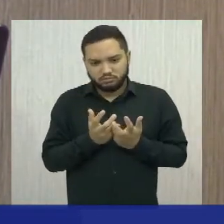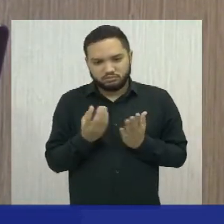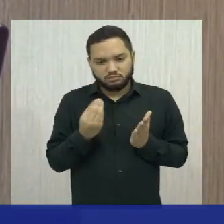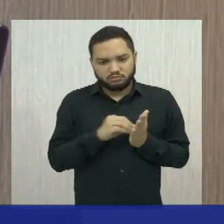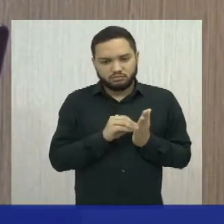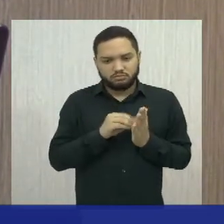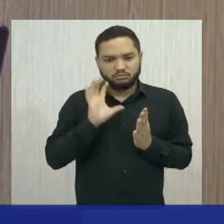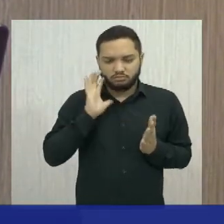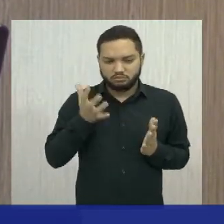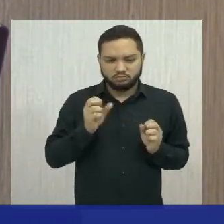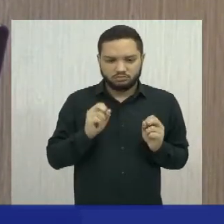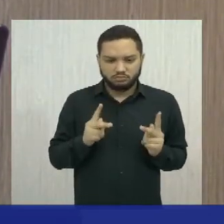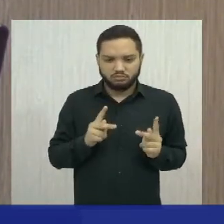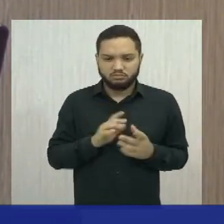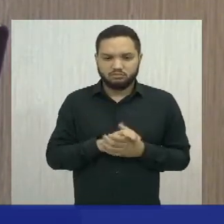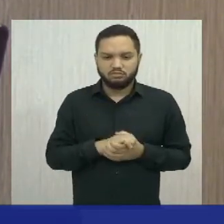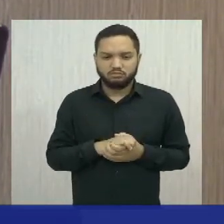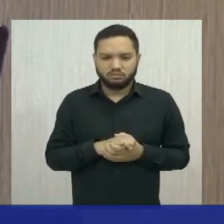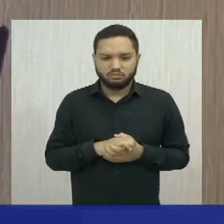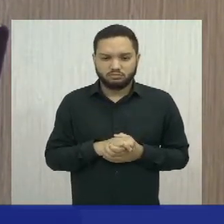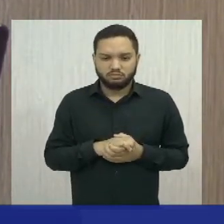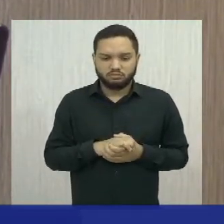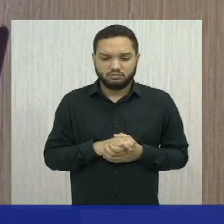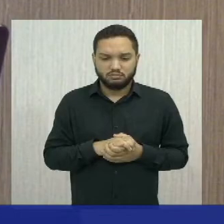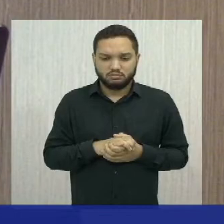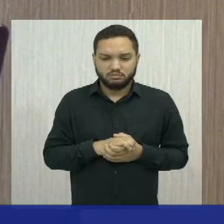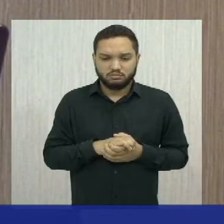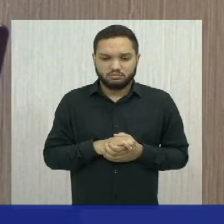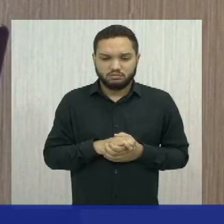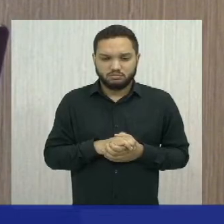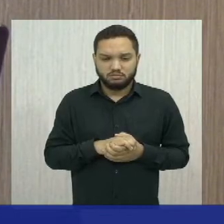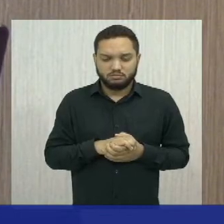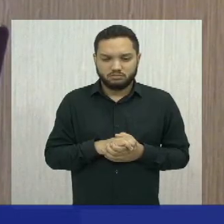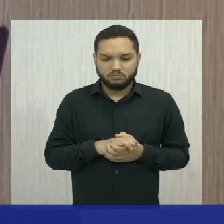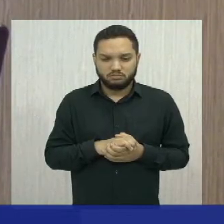e aí resolve, para que seja apreciado. Por quê?